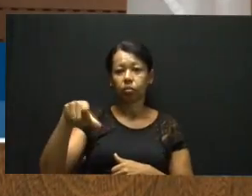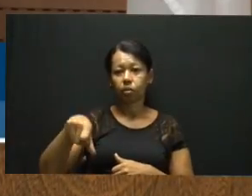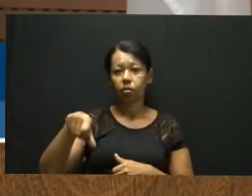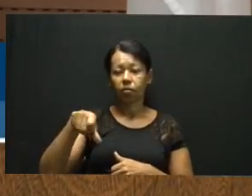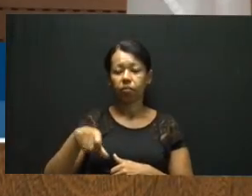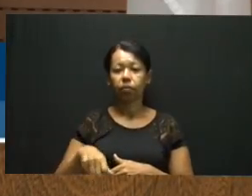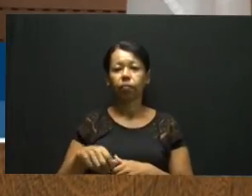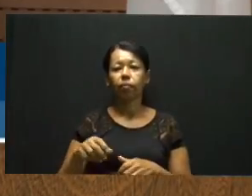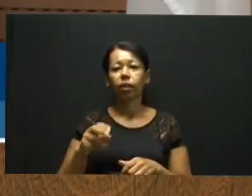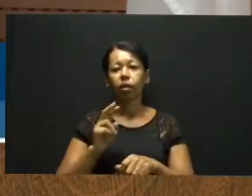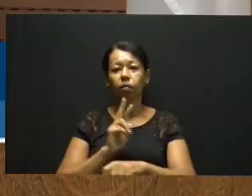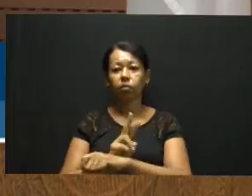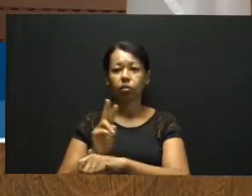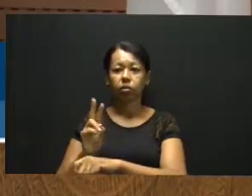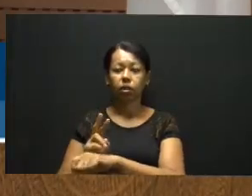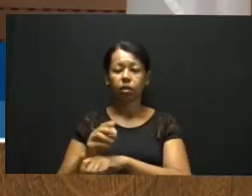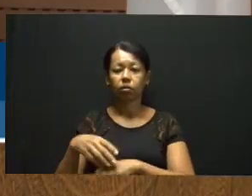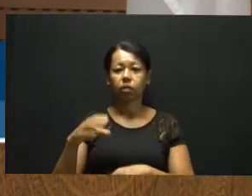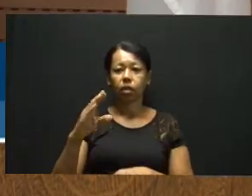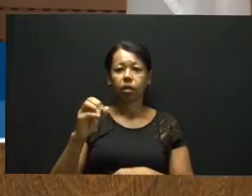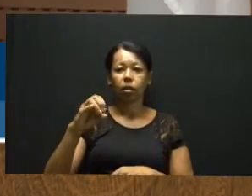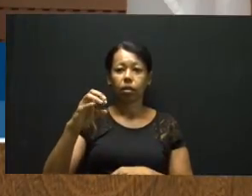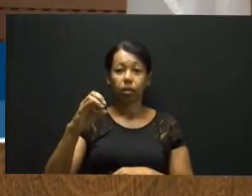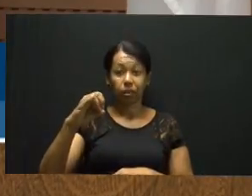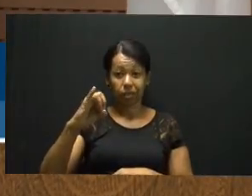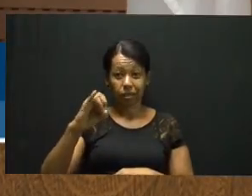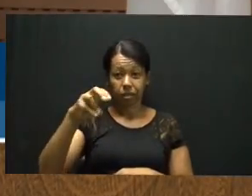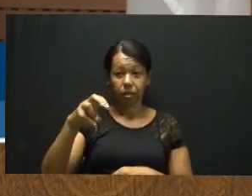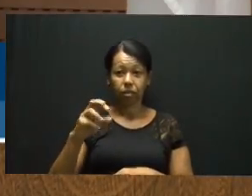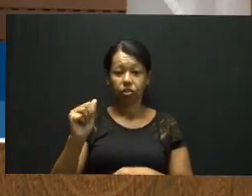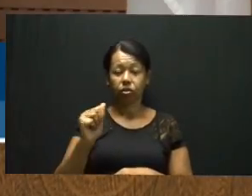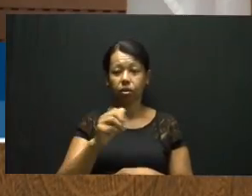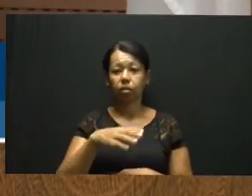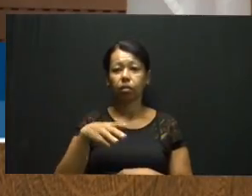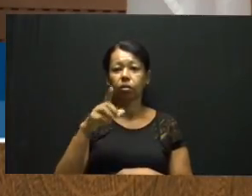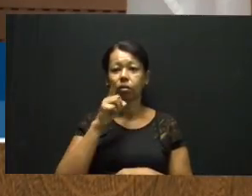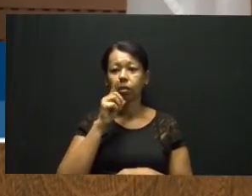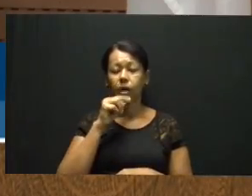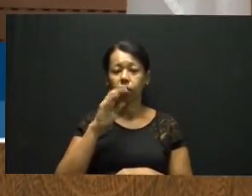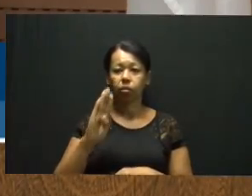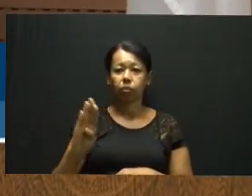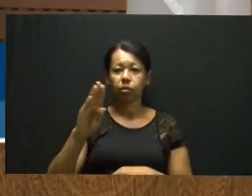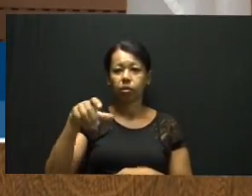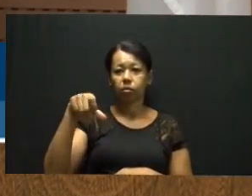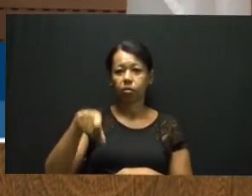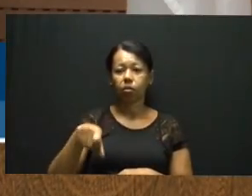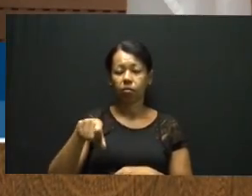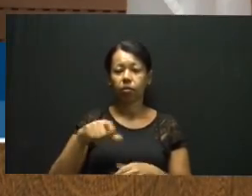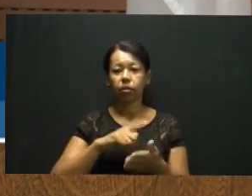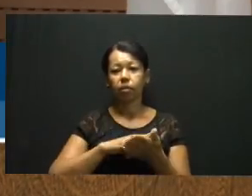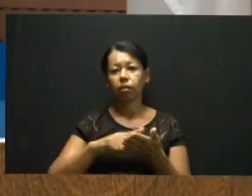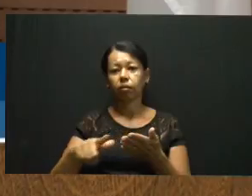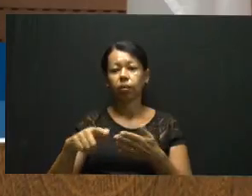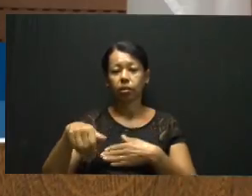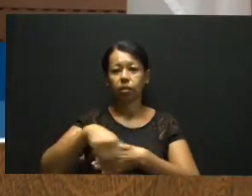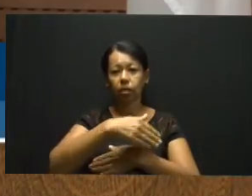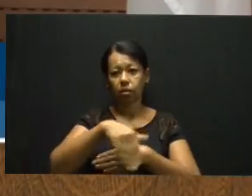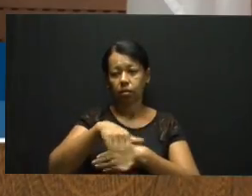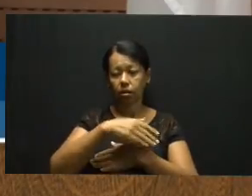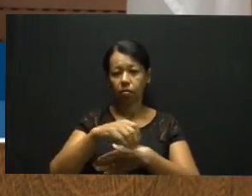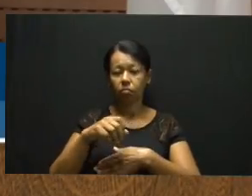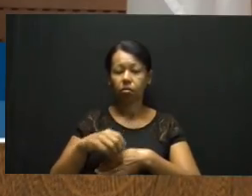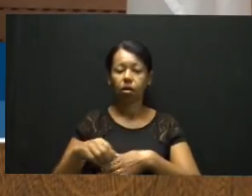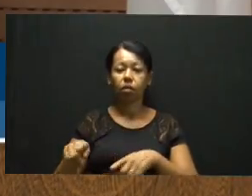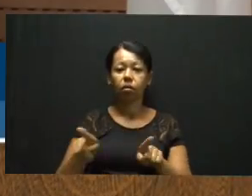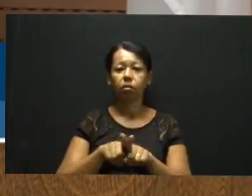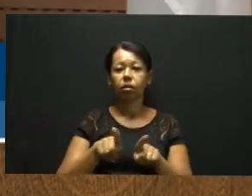Caminhe-se. Conserto da bomba da caixa d'água do Jardim Imigrantes, Bolsão 9. Caminhe-se. Manutenção no leito carroçável da Rua Jonas de